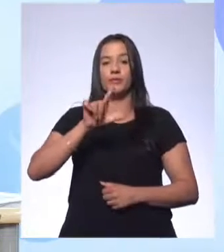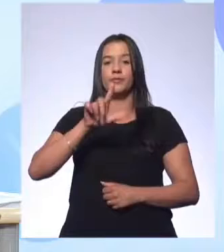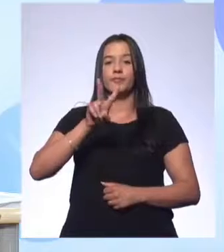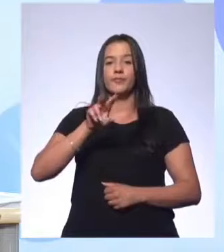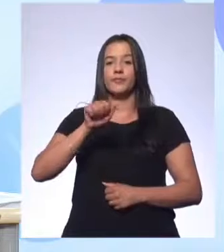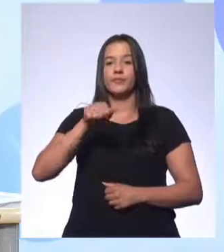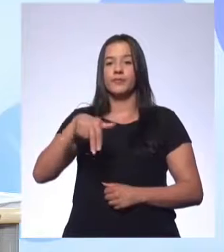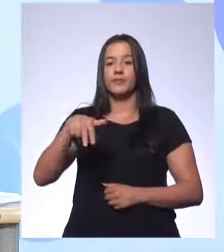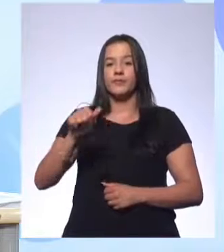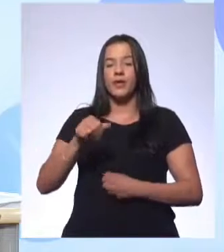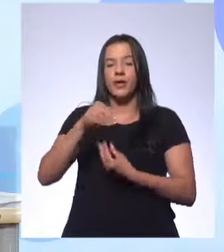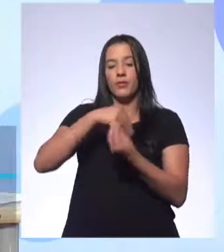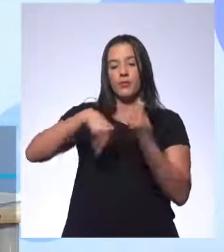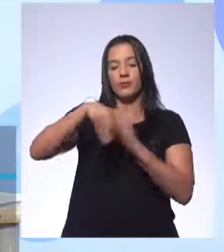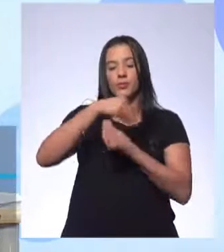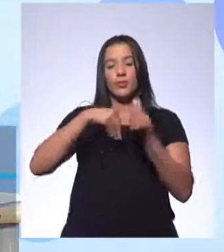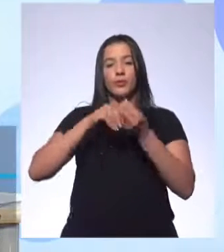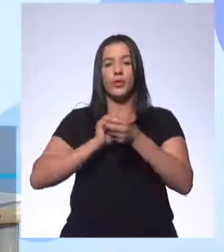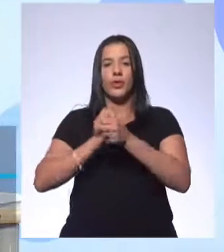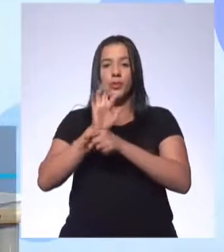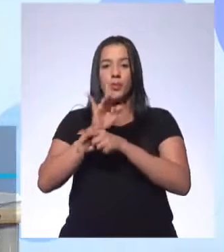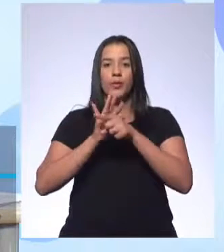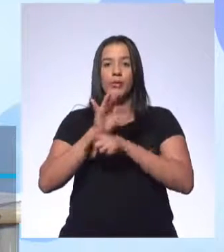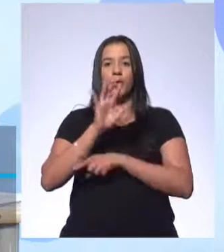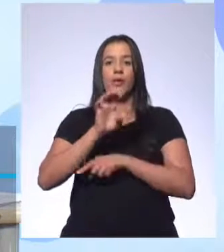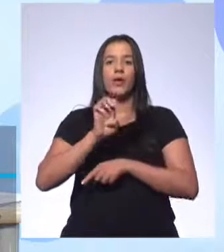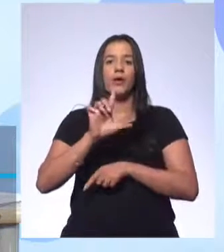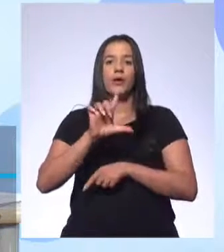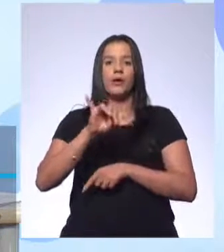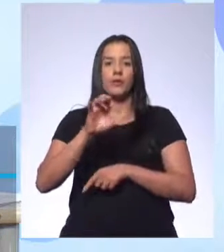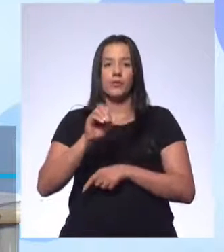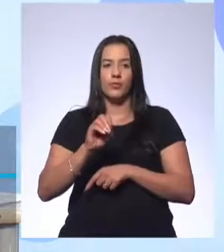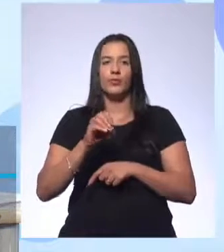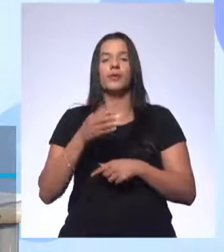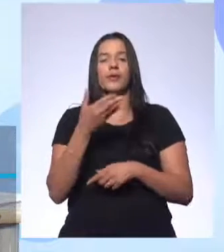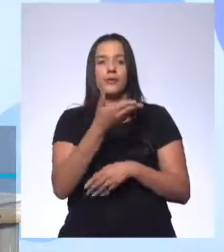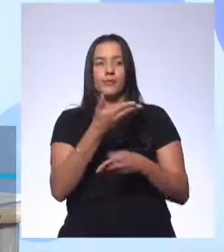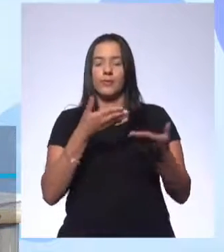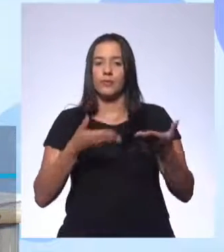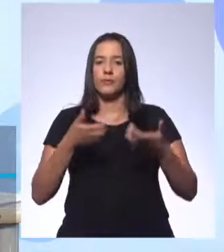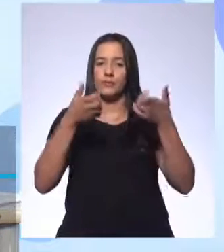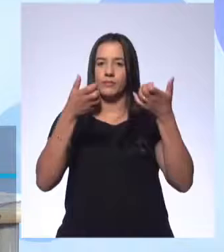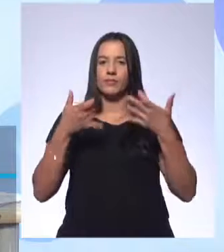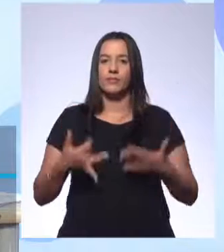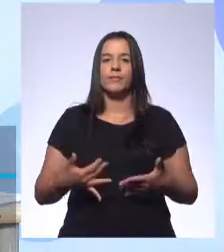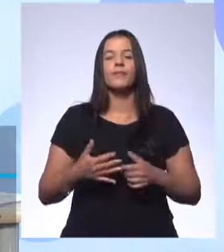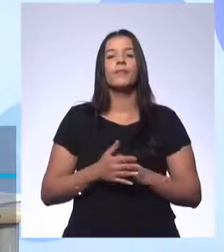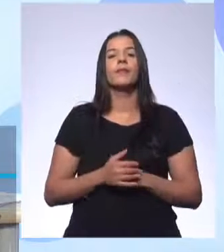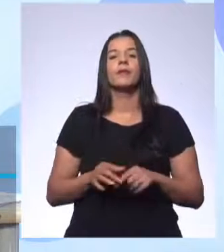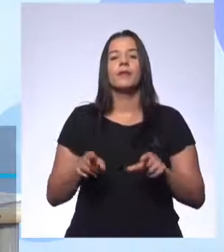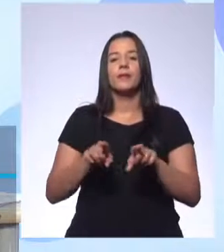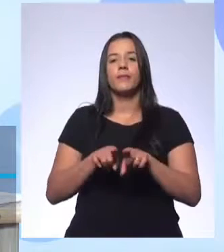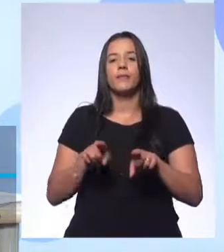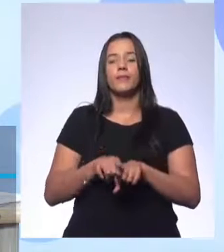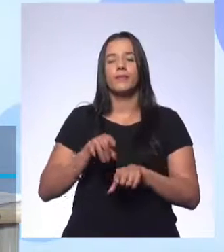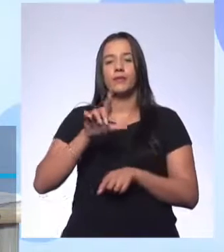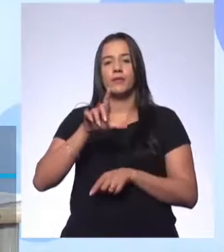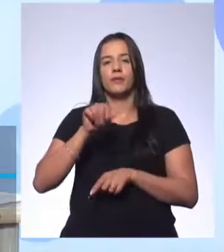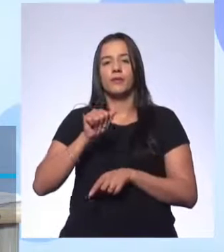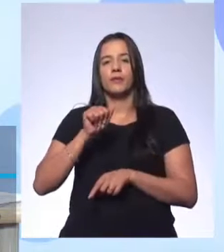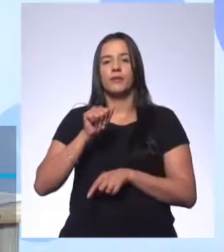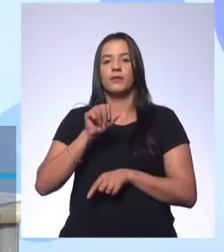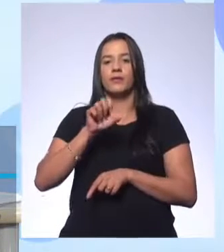de uma mistura de gases, principalmente do gás hélio. Aí já o professor vai comentar. A Escola Estadual Professor Lázaro de